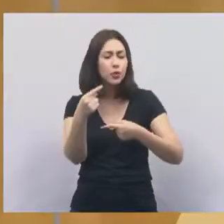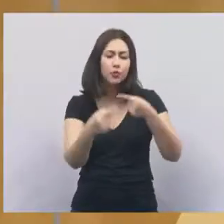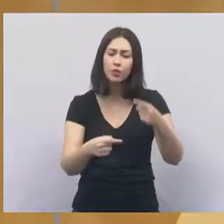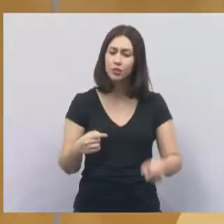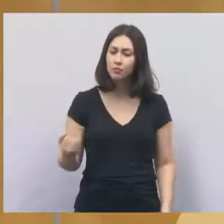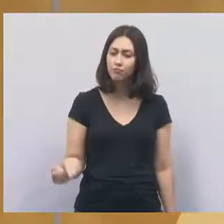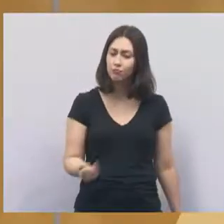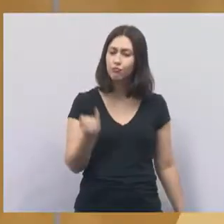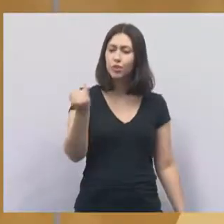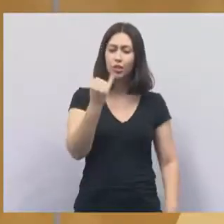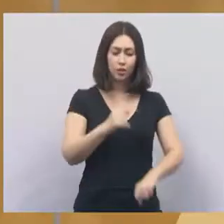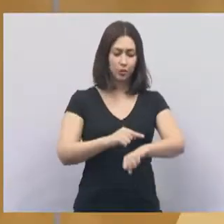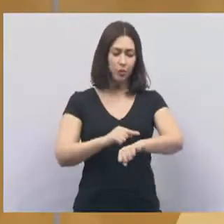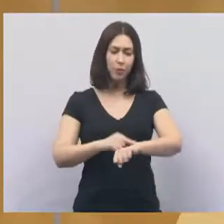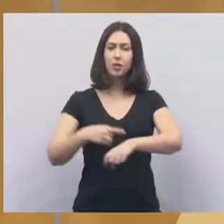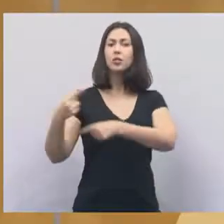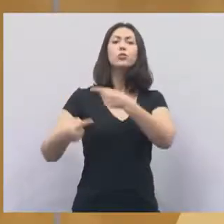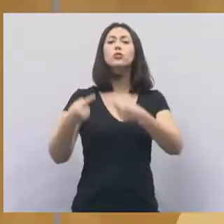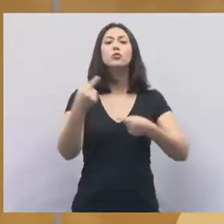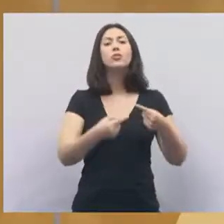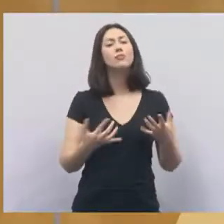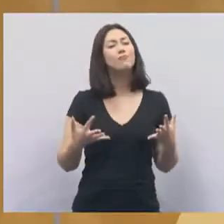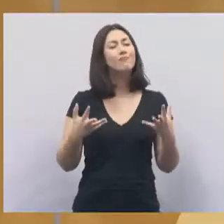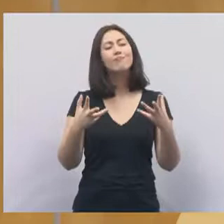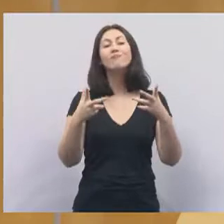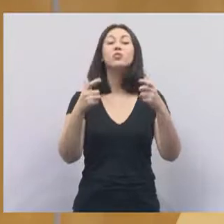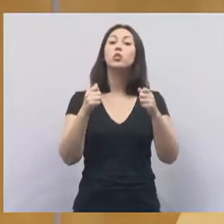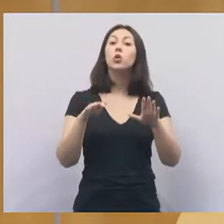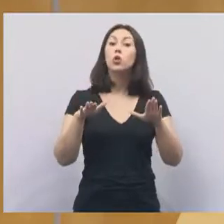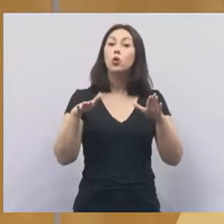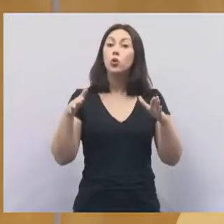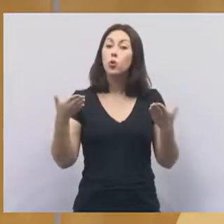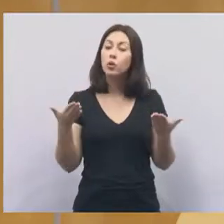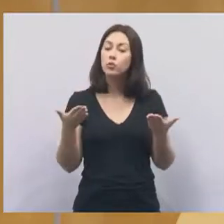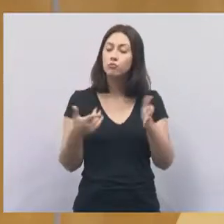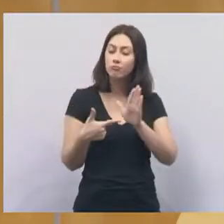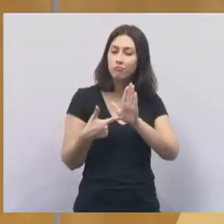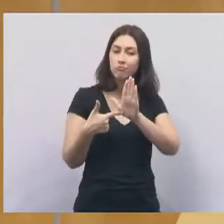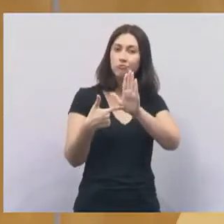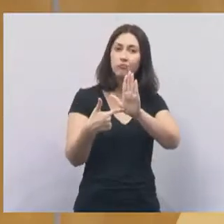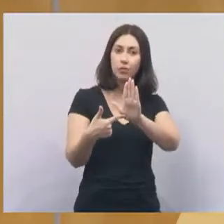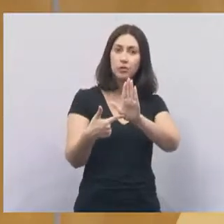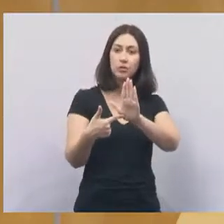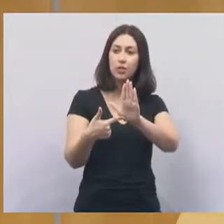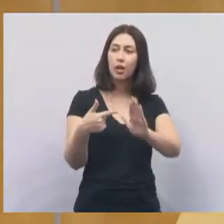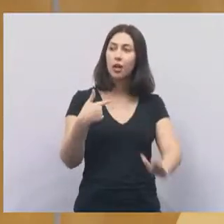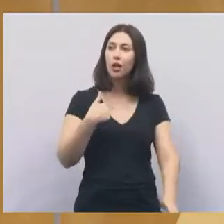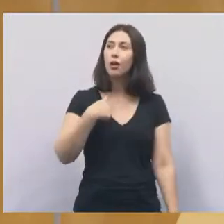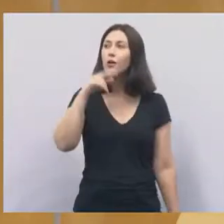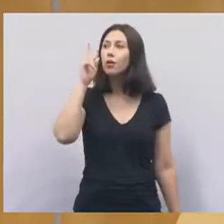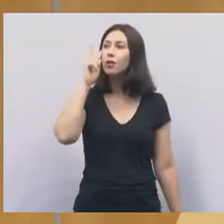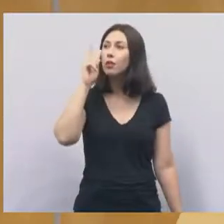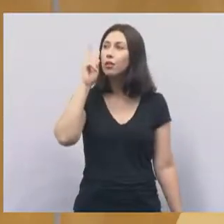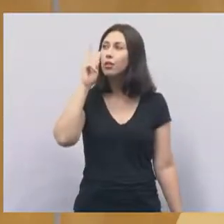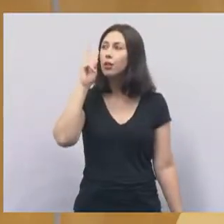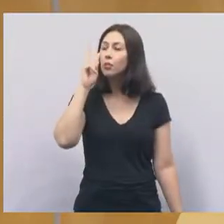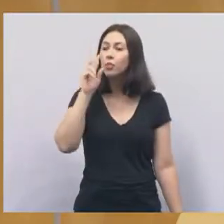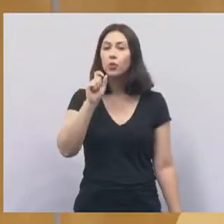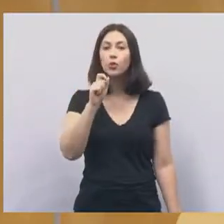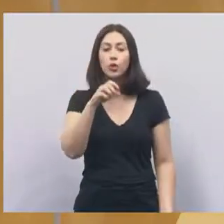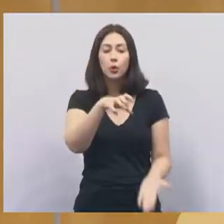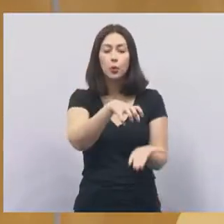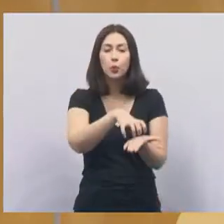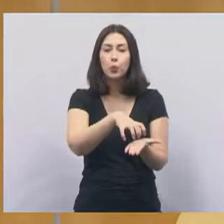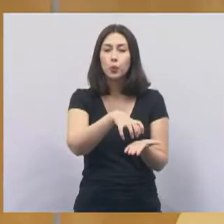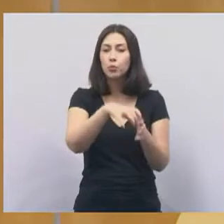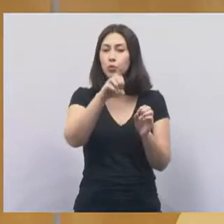esse momento das discussões aqui é rico Quando a senhora faz essa colocação me vem a mente o núcleo de educação